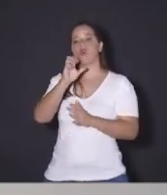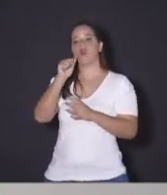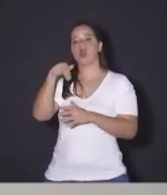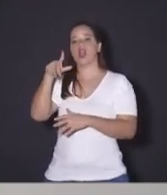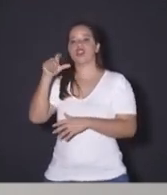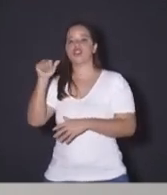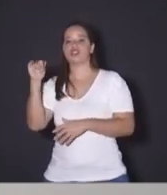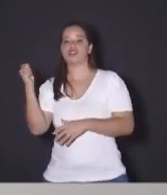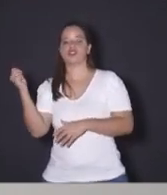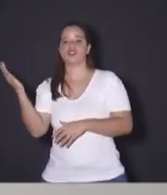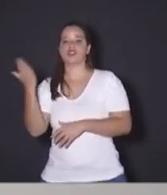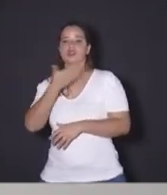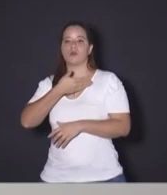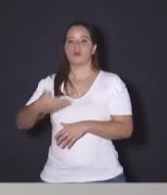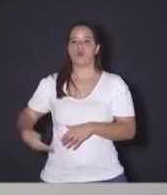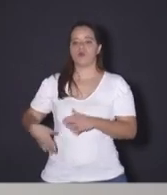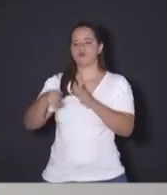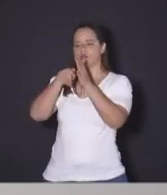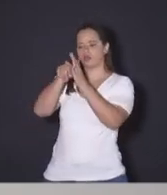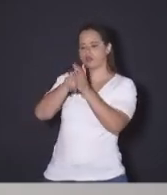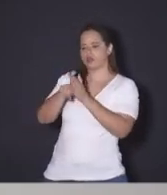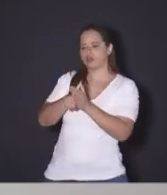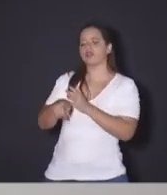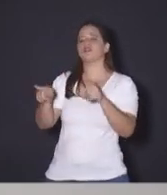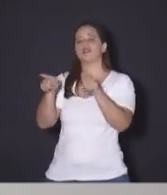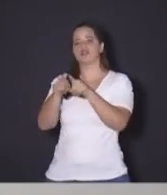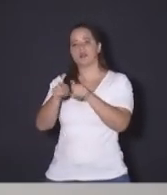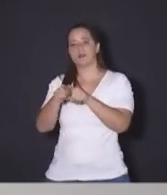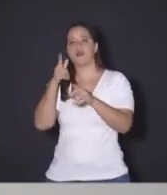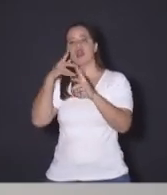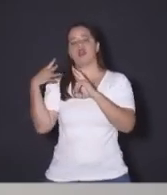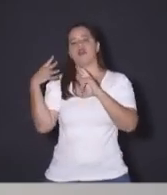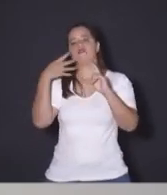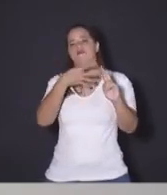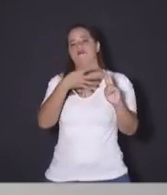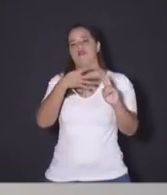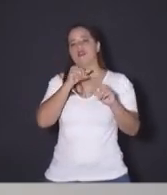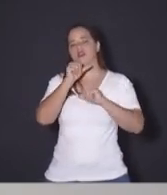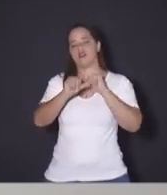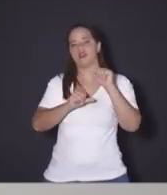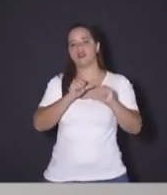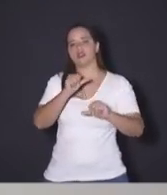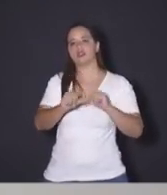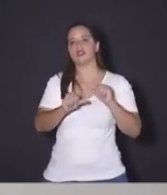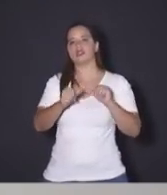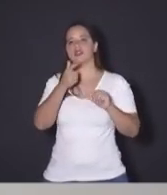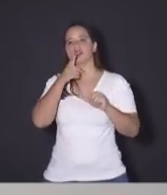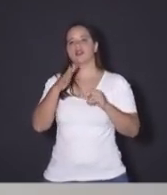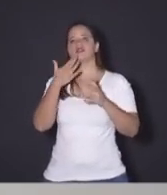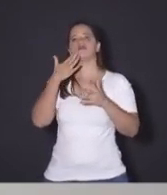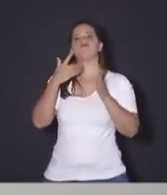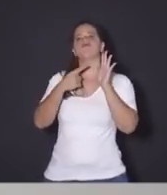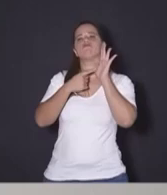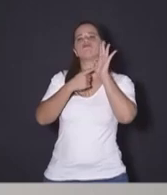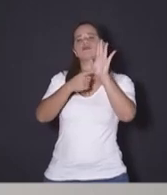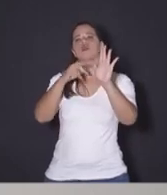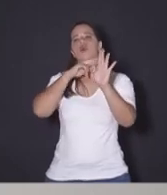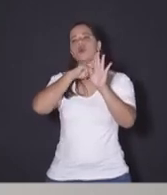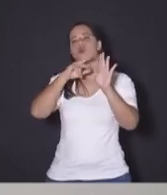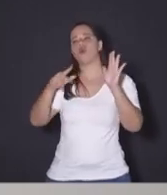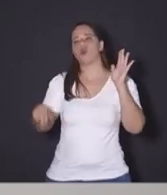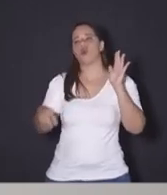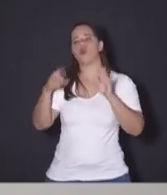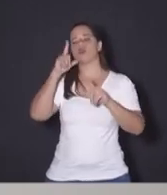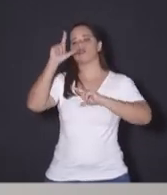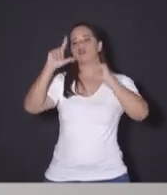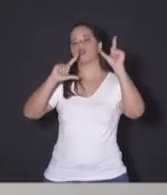ele produz de informação de investigação também se torna referência e vai faltando outras mídias né